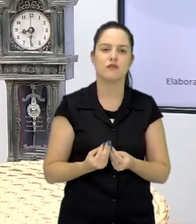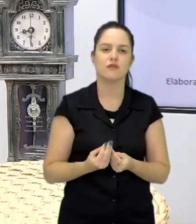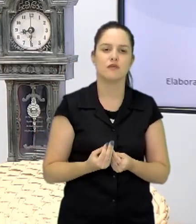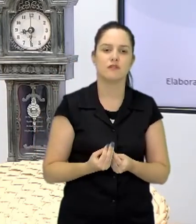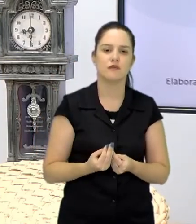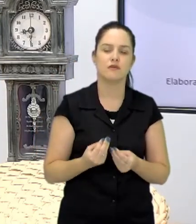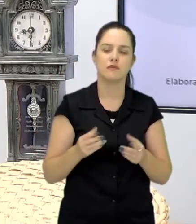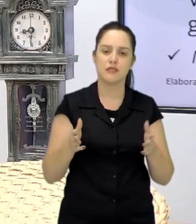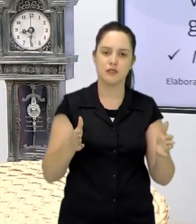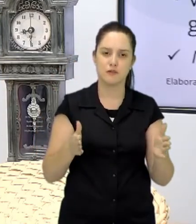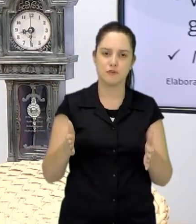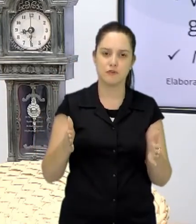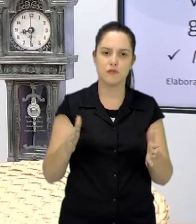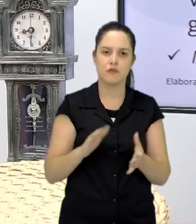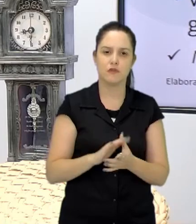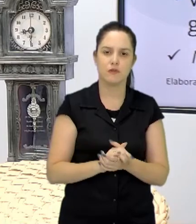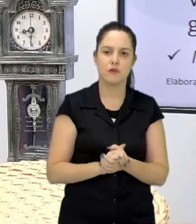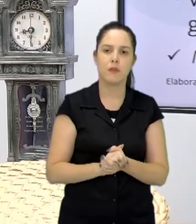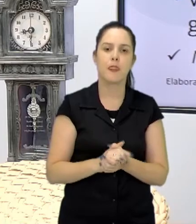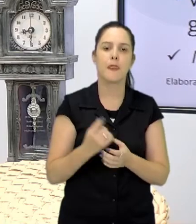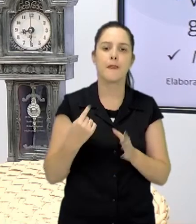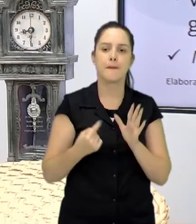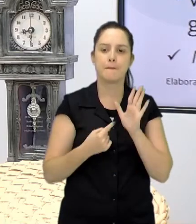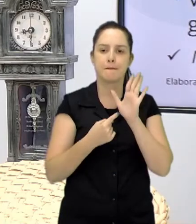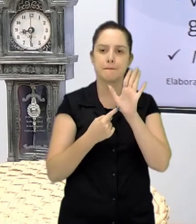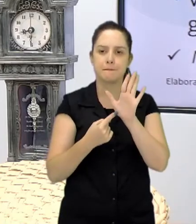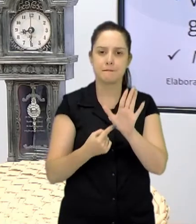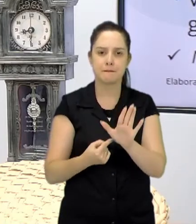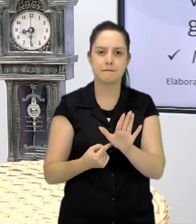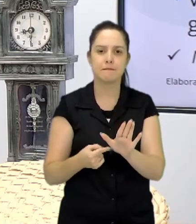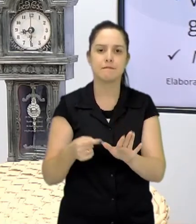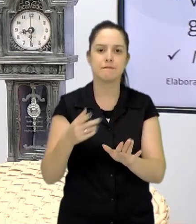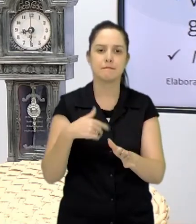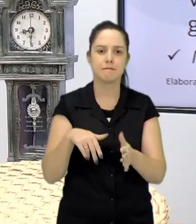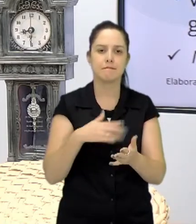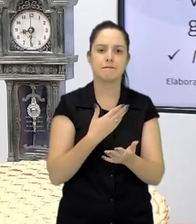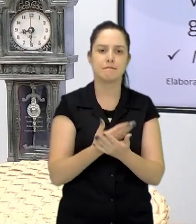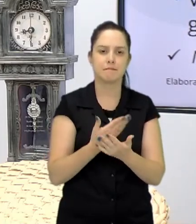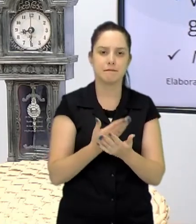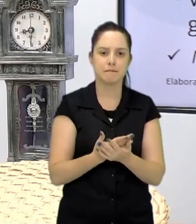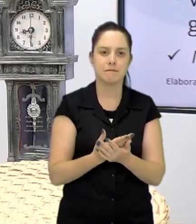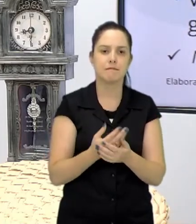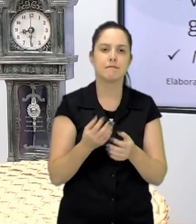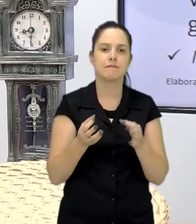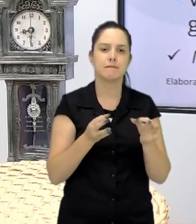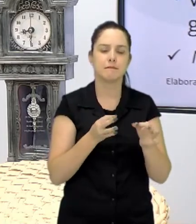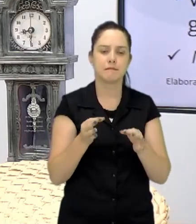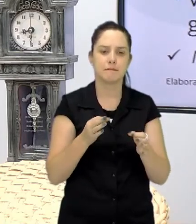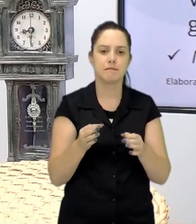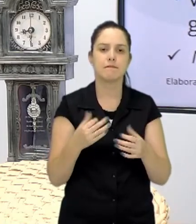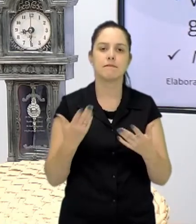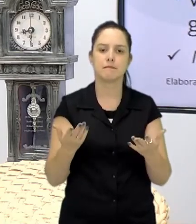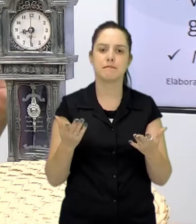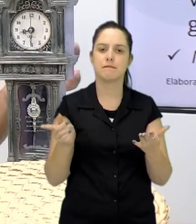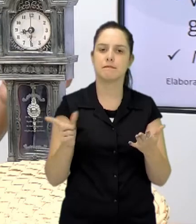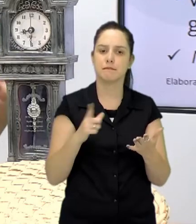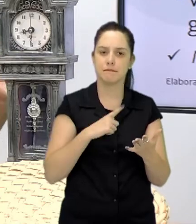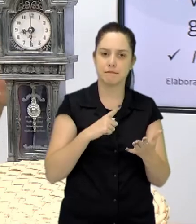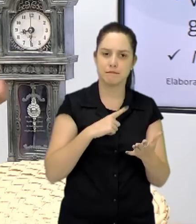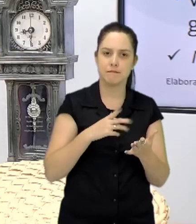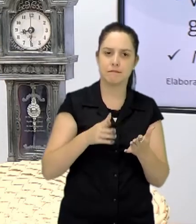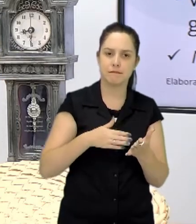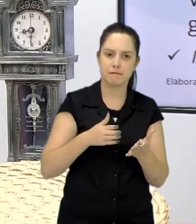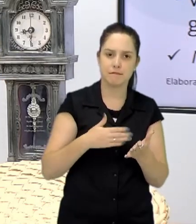pequenos espaços. E a gente encontrou aí o racismo estrutural como um problema atual que vem aí